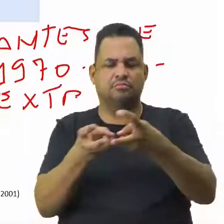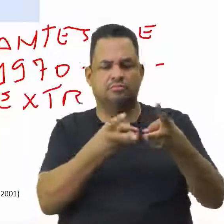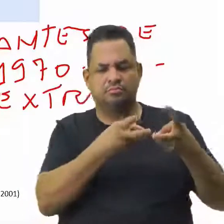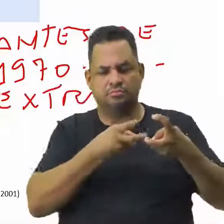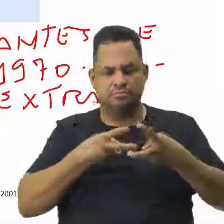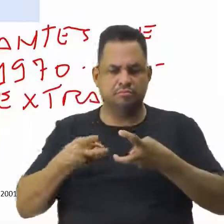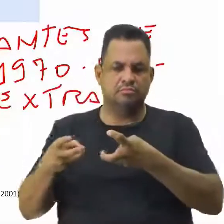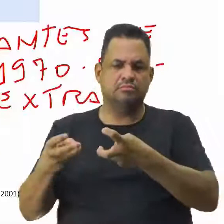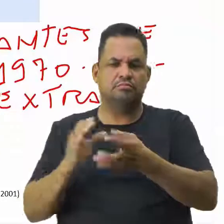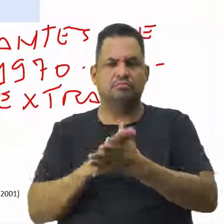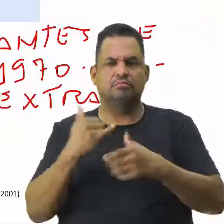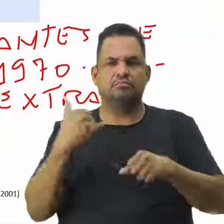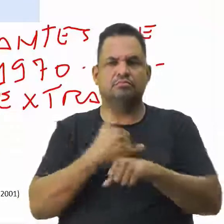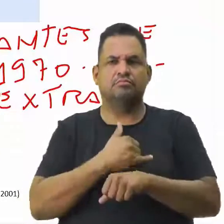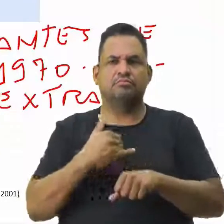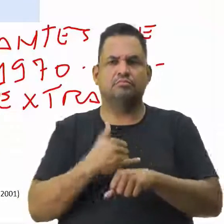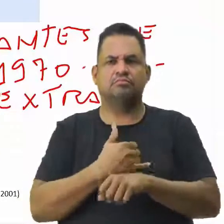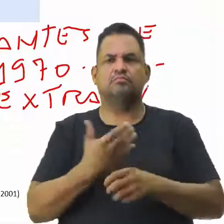extrativismo.